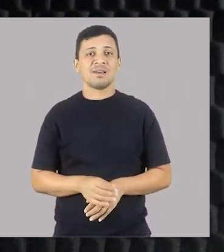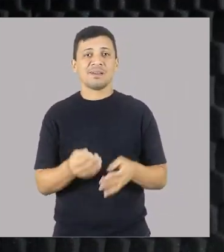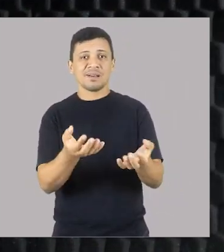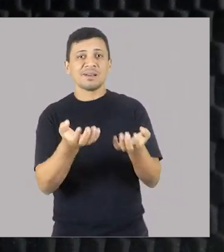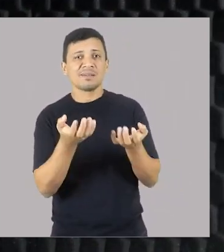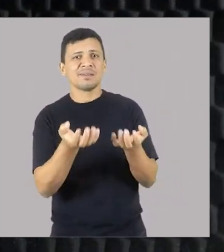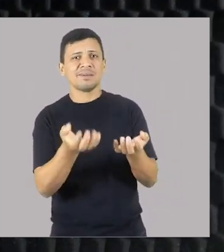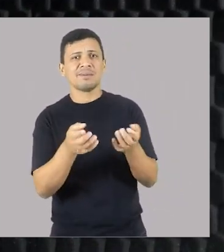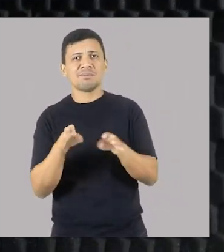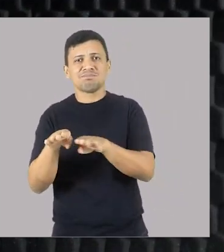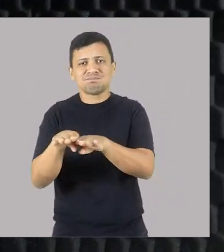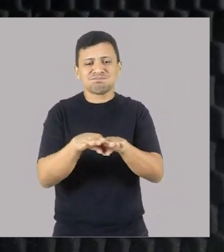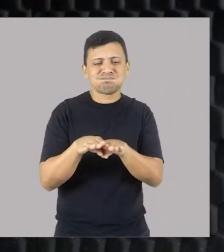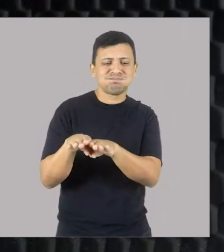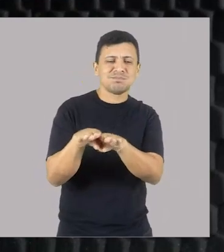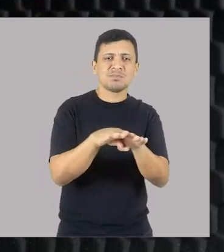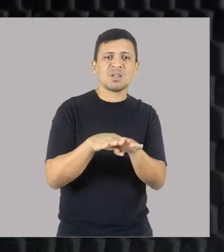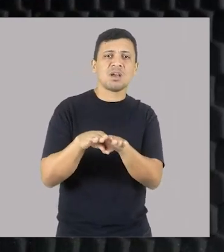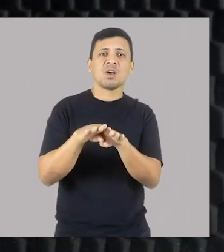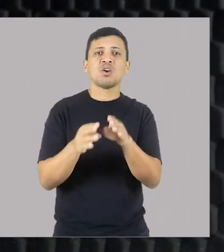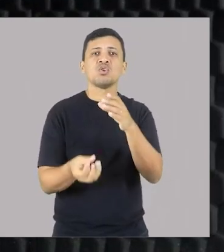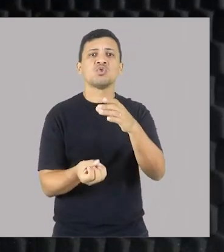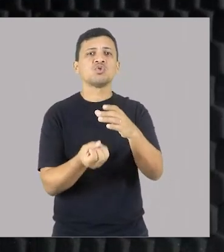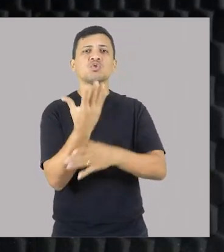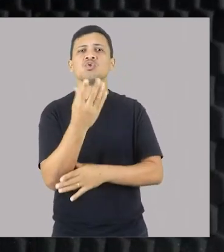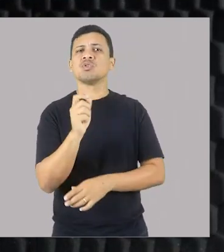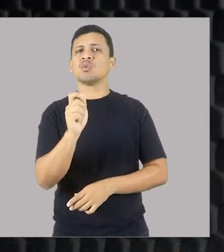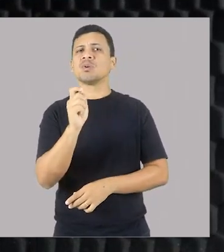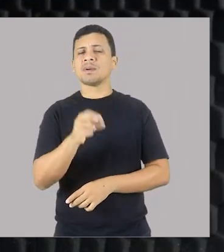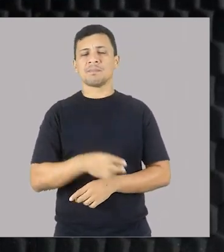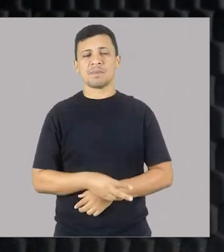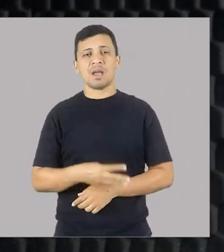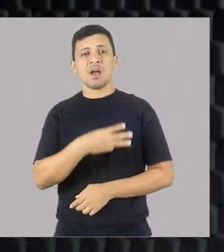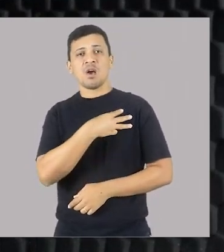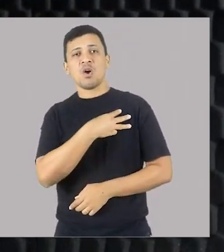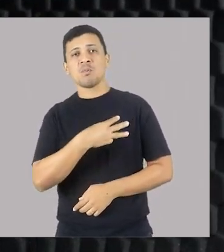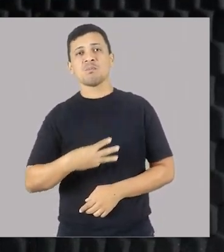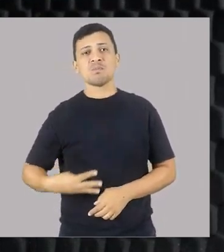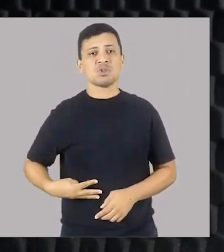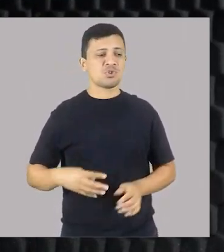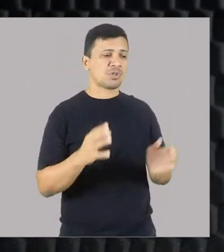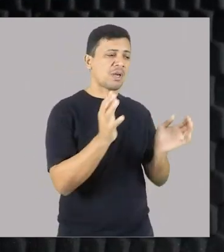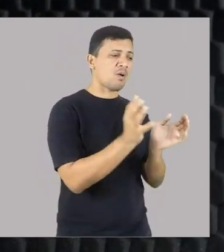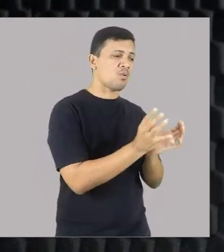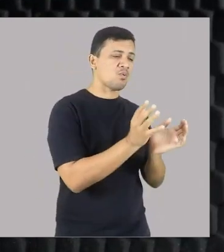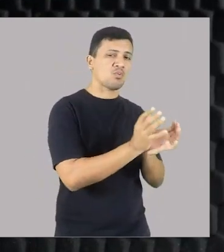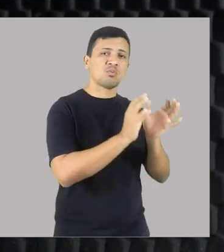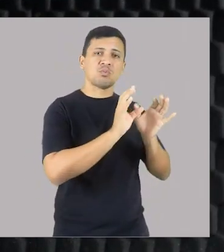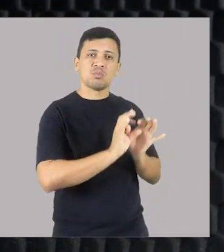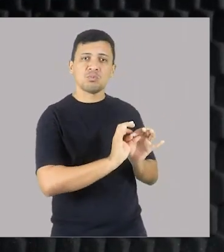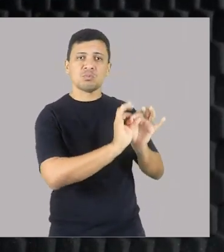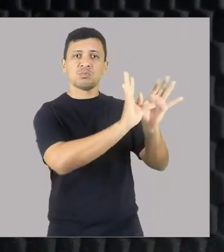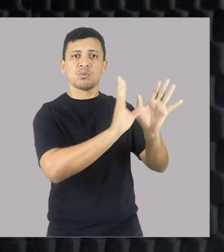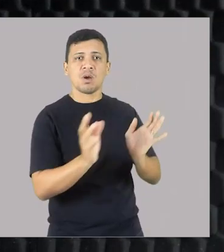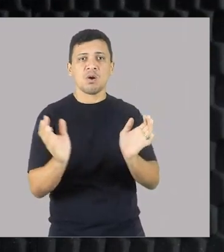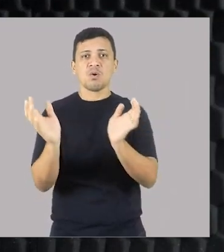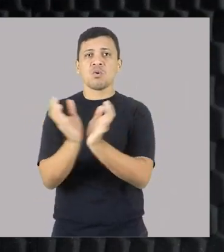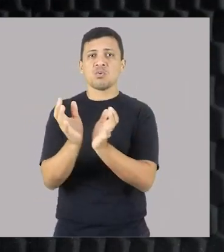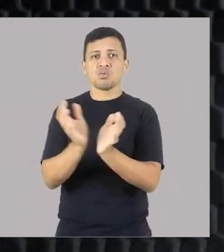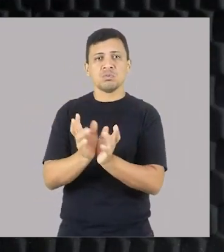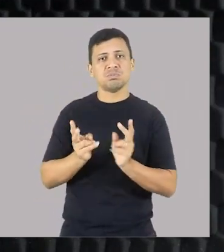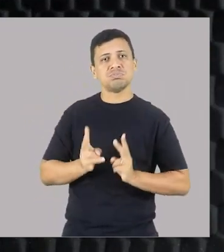estabilidade, ele criou o Ministério, basicamente, de liberais e conservadores, o Ministério